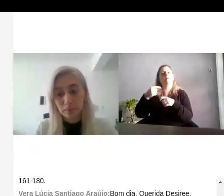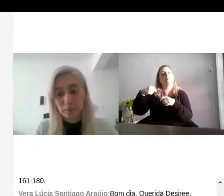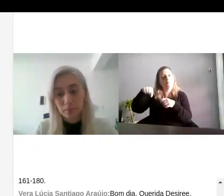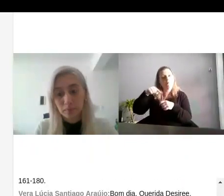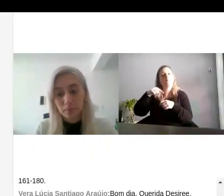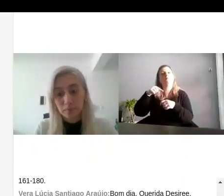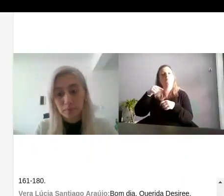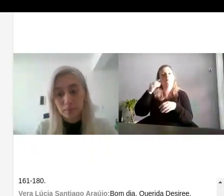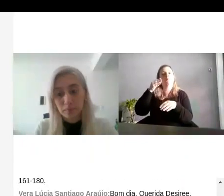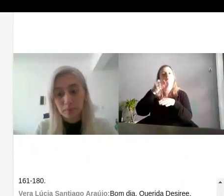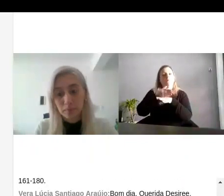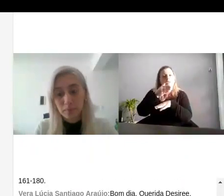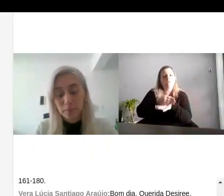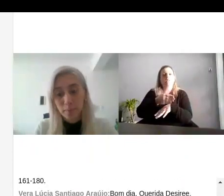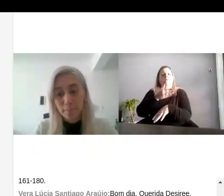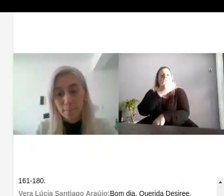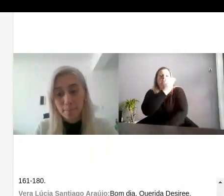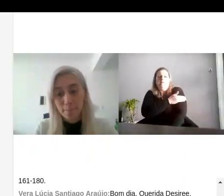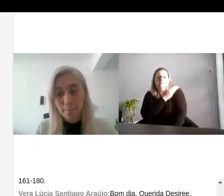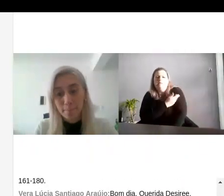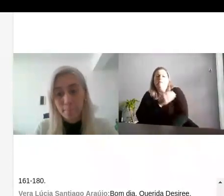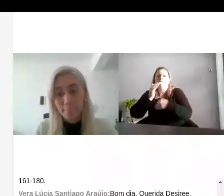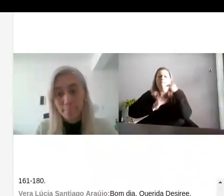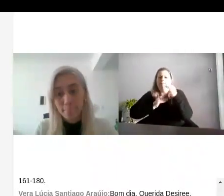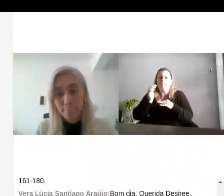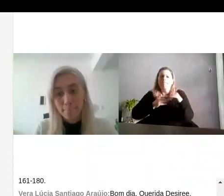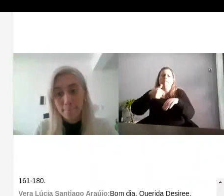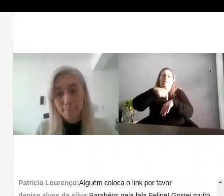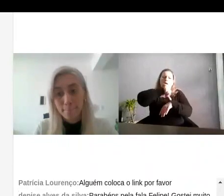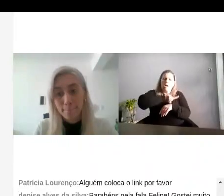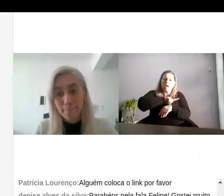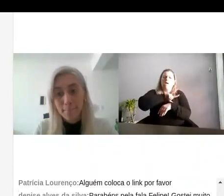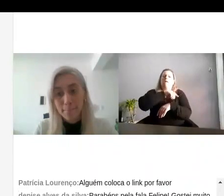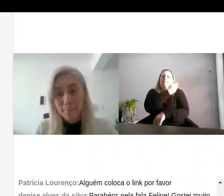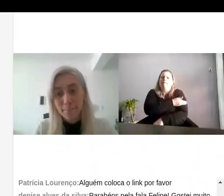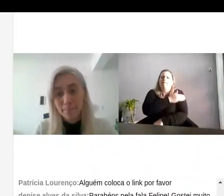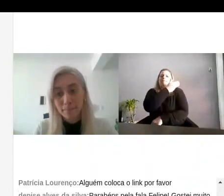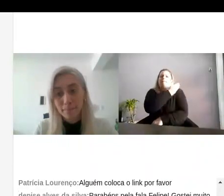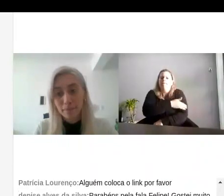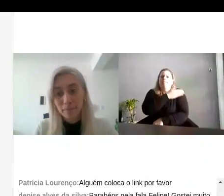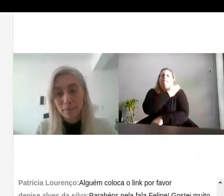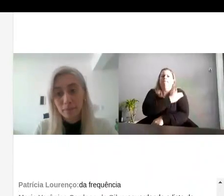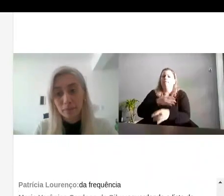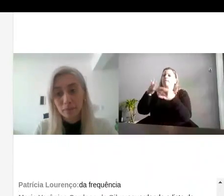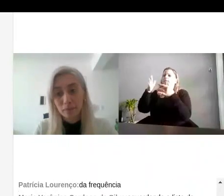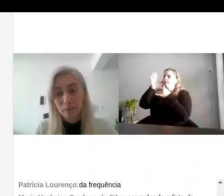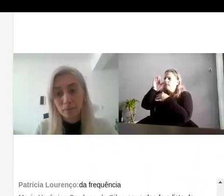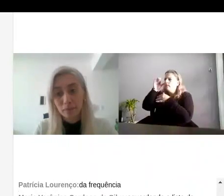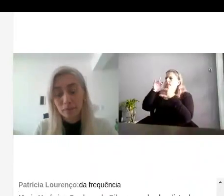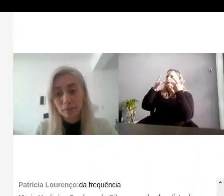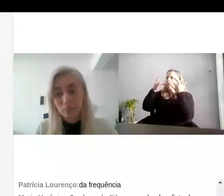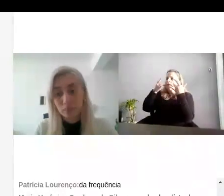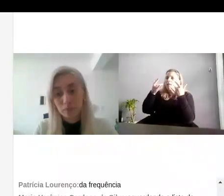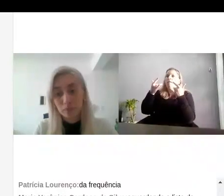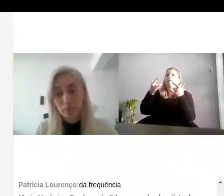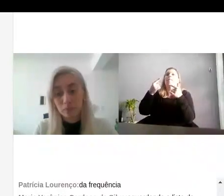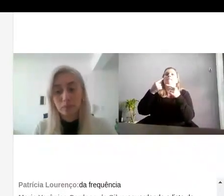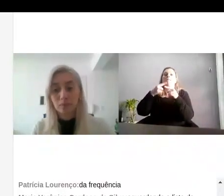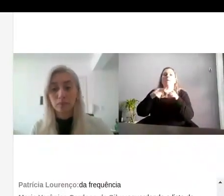dos ensaios, assistimos aos ensaios, e mesmo assim, foi quando esse roteiro foi colocado